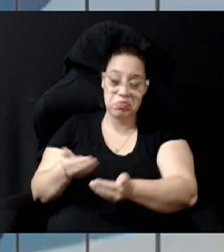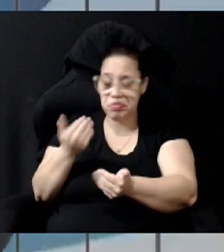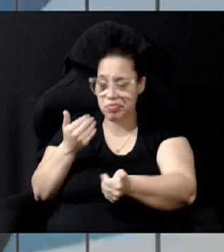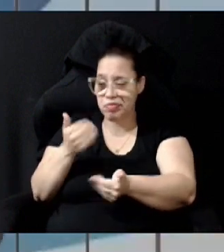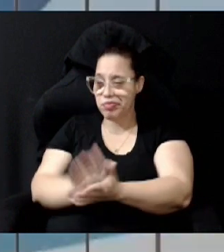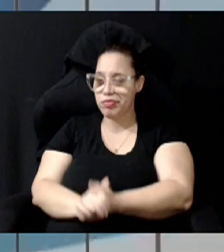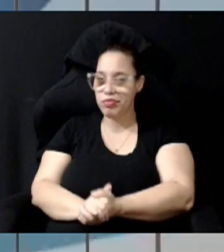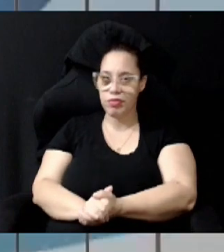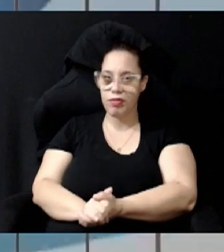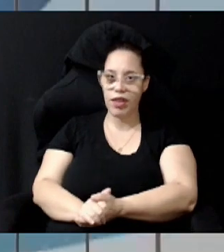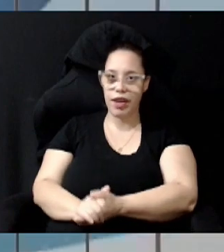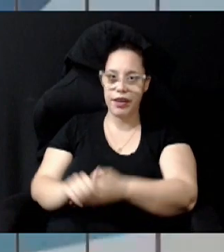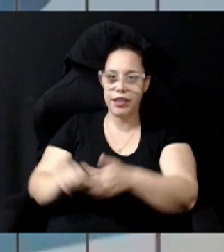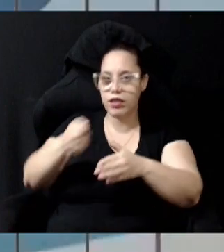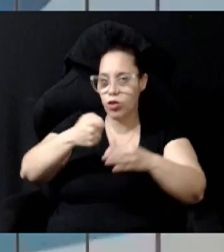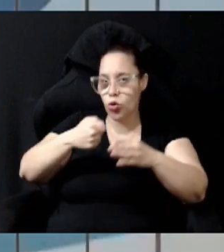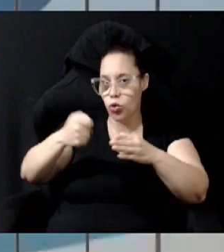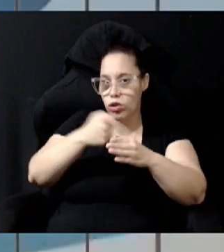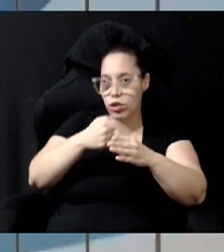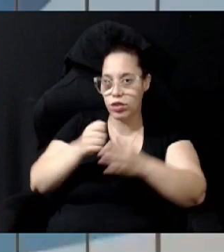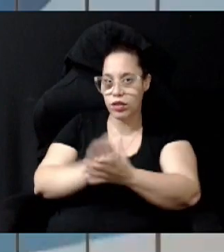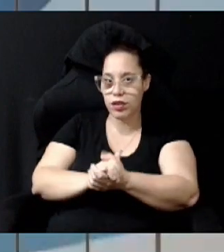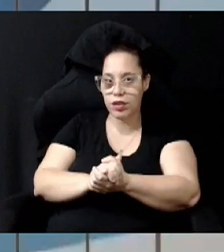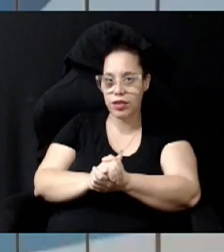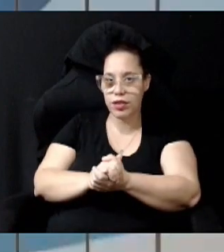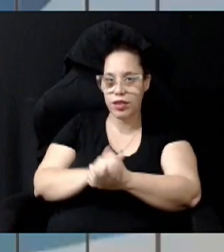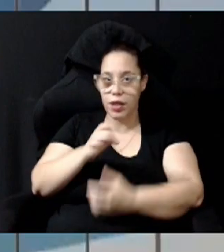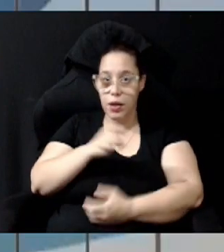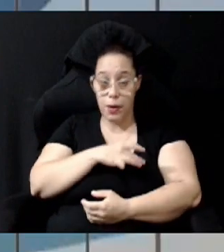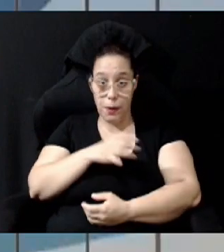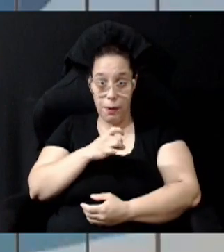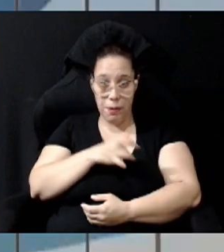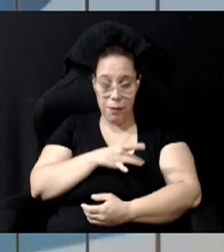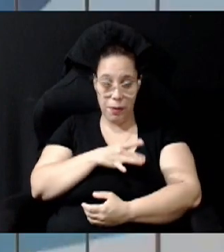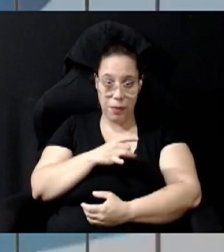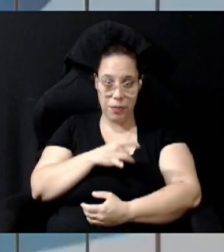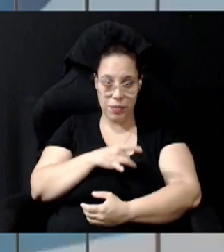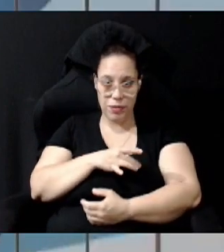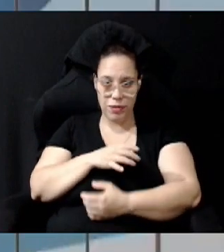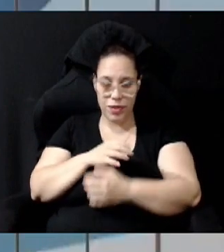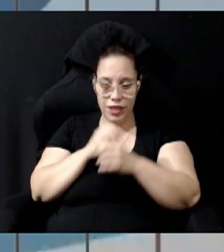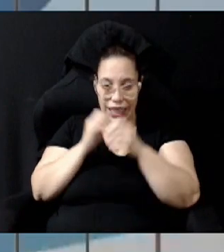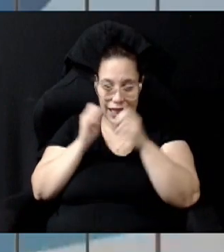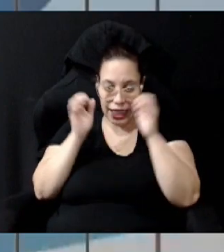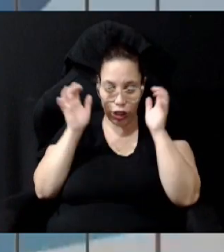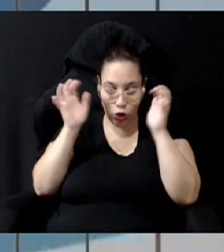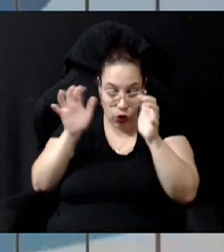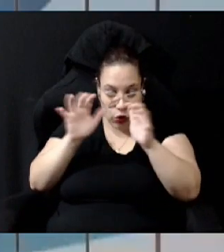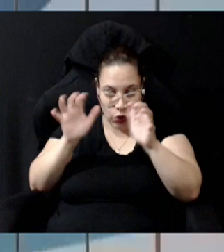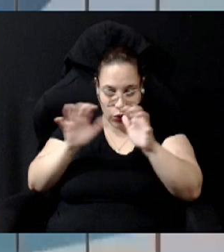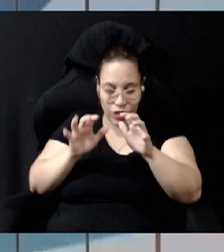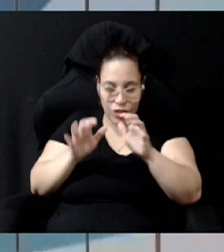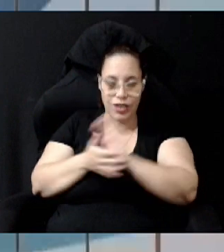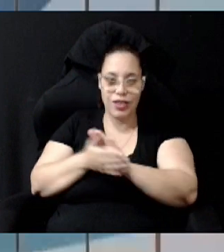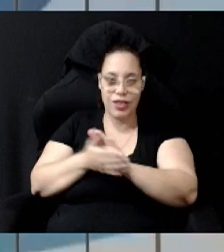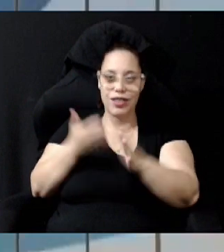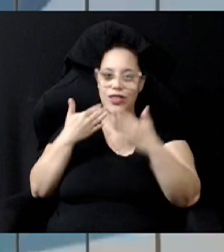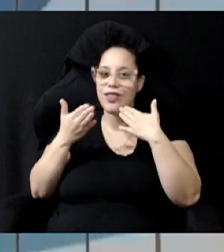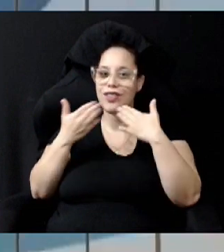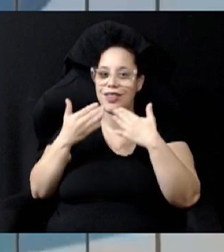fez jantar, o Gaspar tinha medo de assombração. É uma pessoa muito simples, sabe? Muito simples. Daí meu pai contou a história de assombração, o Gaspar mandou ele